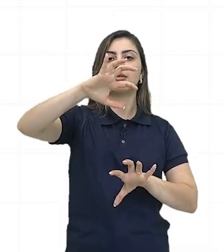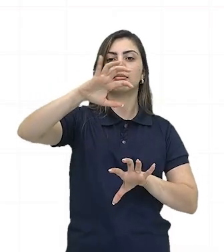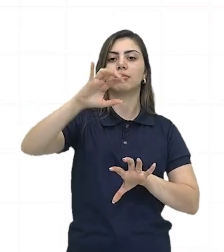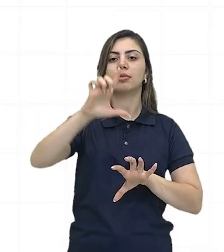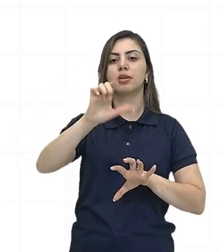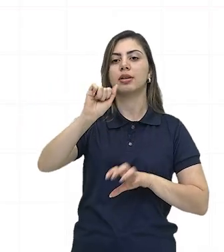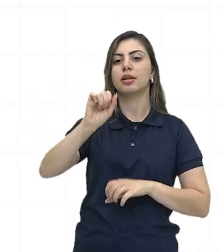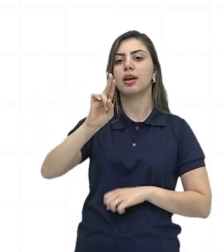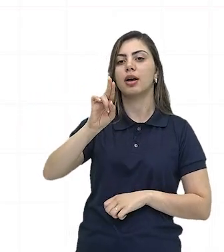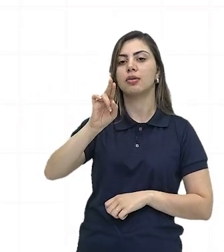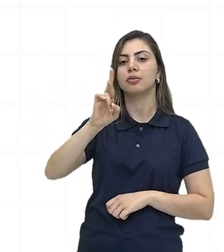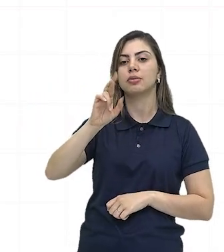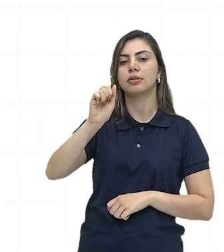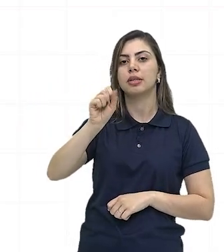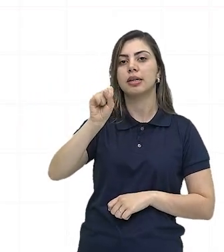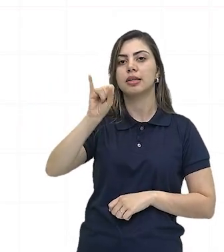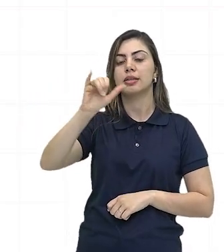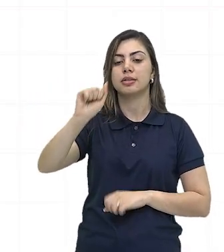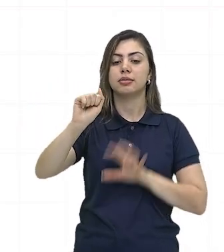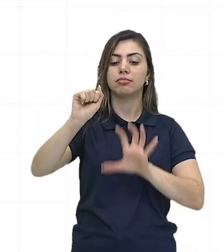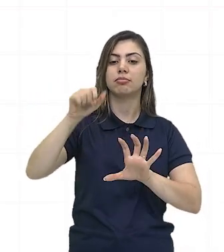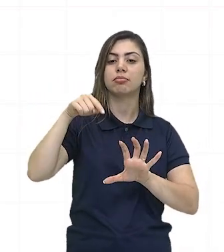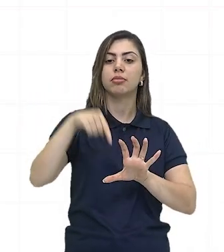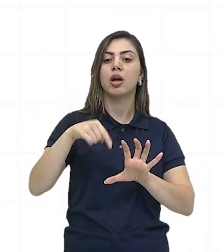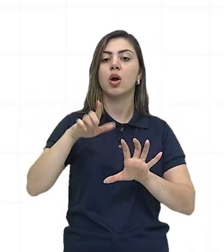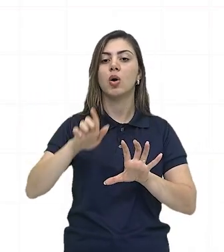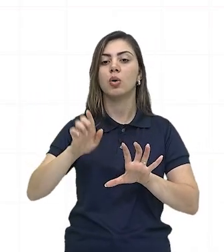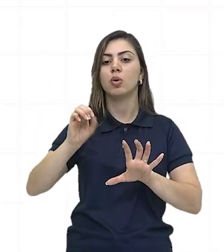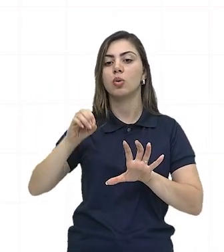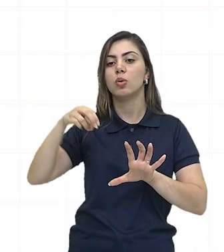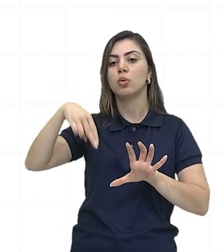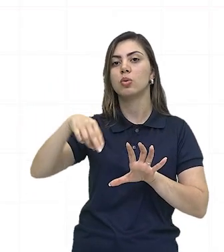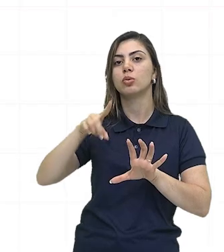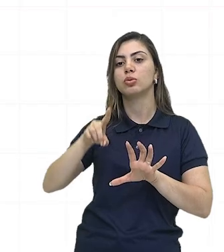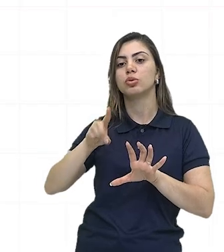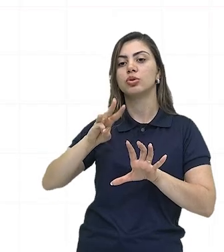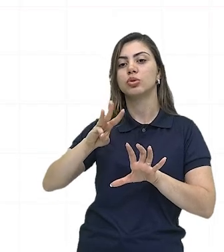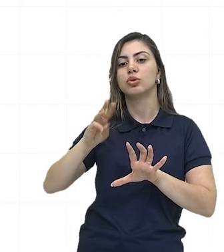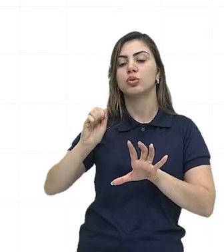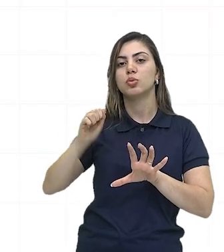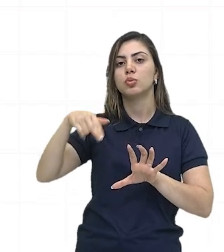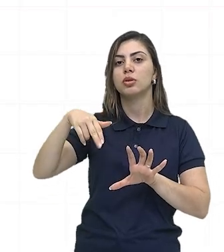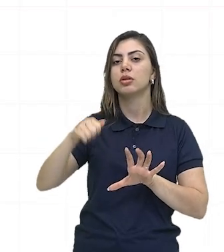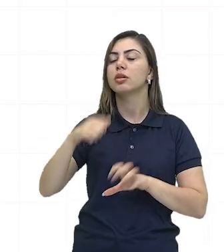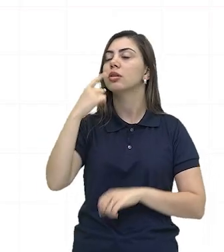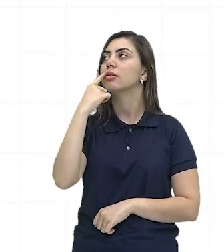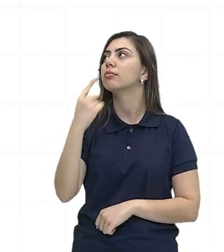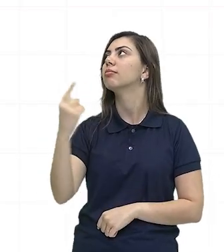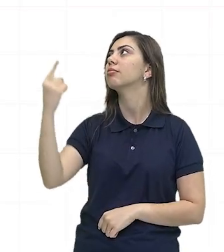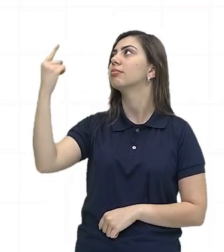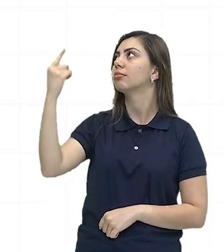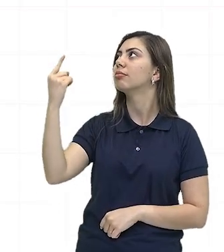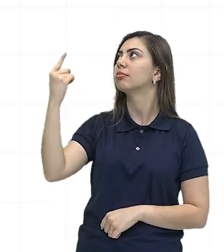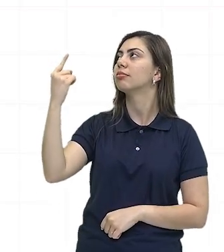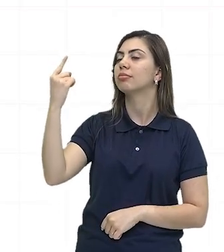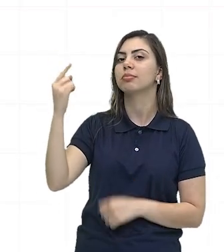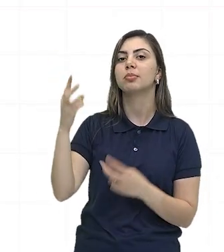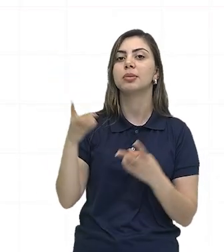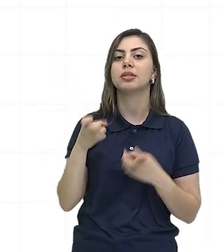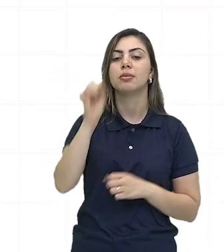Laurásia e o continente Gondwana. Na imagem, vocês podem observar esses 2